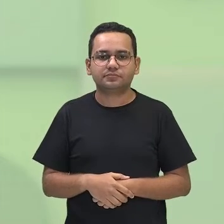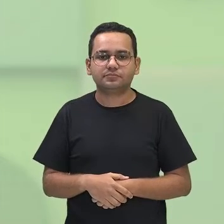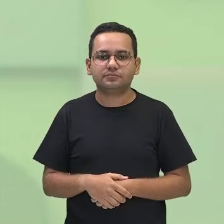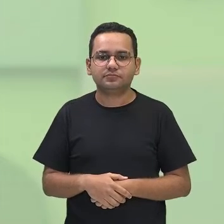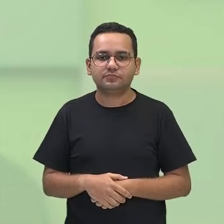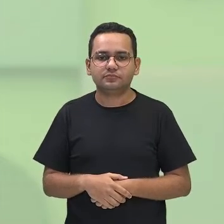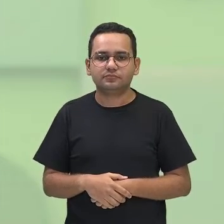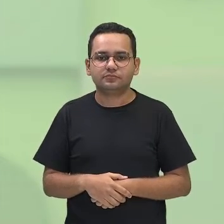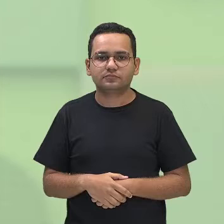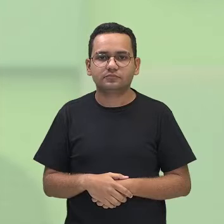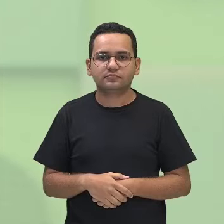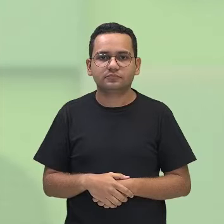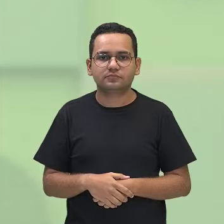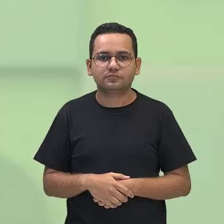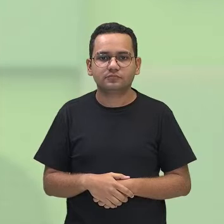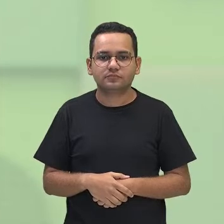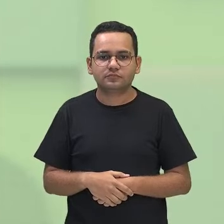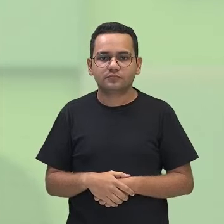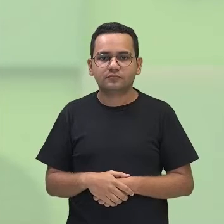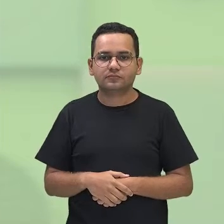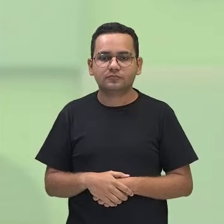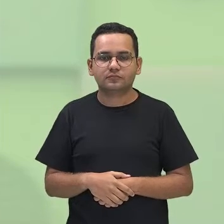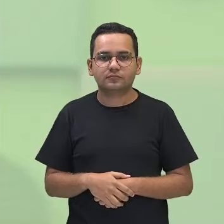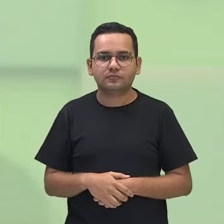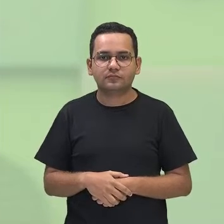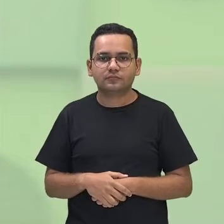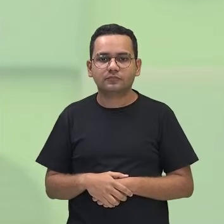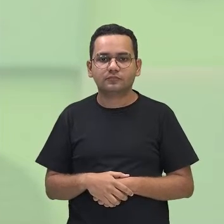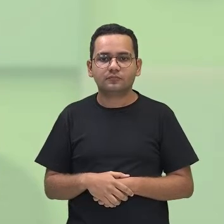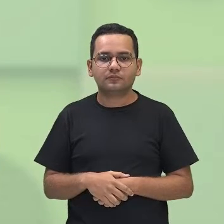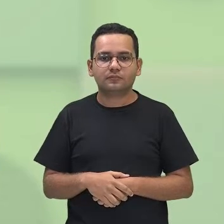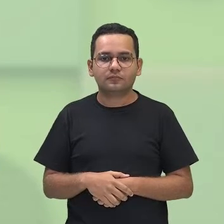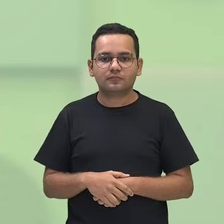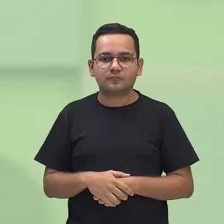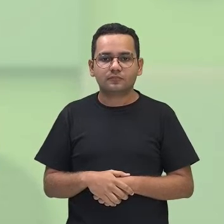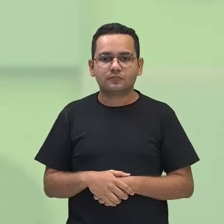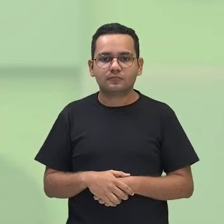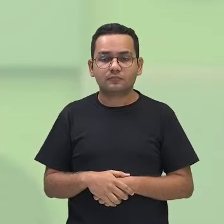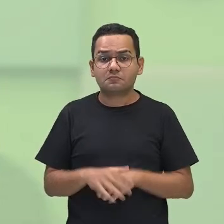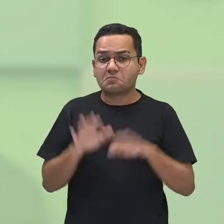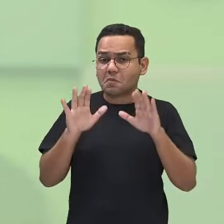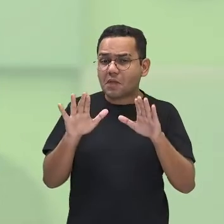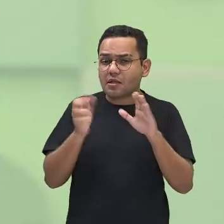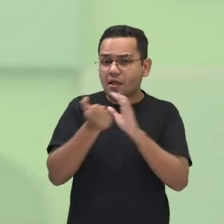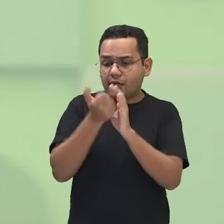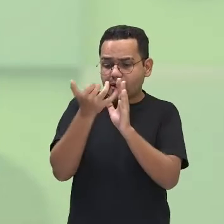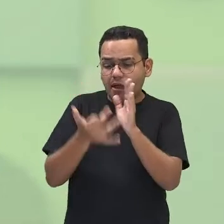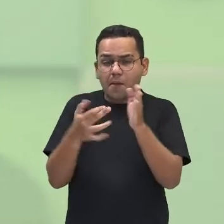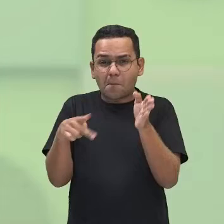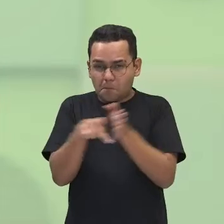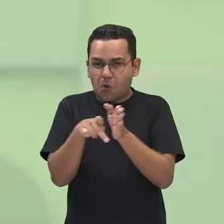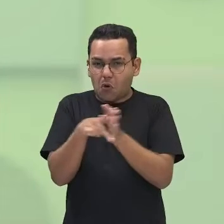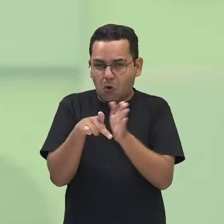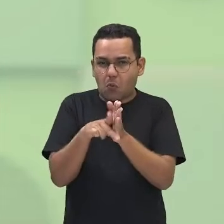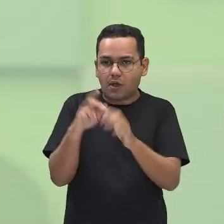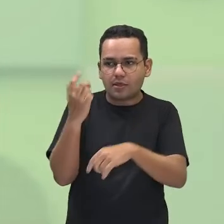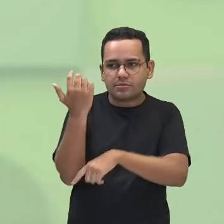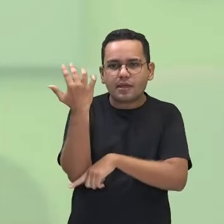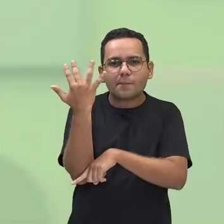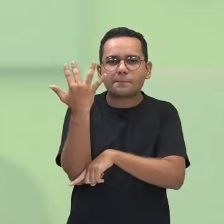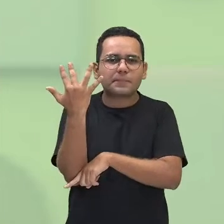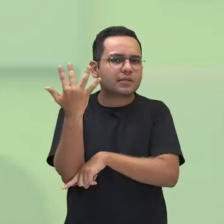essa característica dos pinheiros é muito comum, né, de